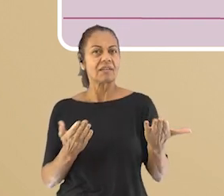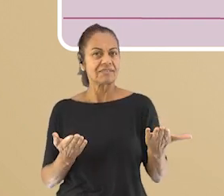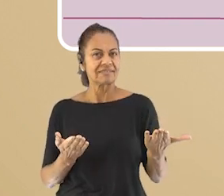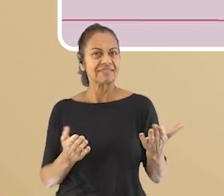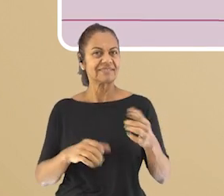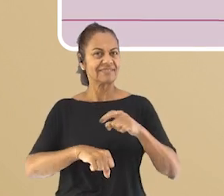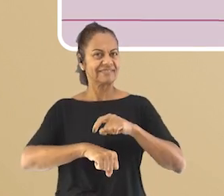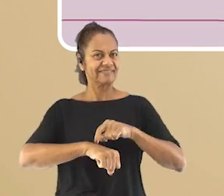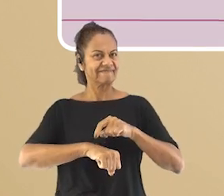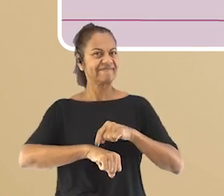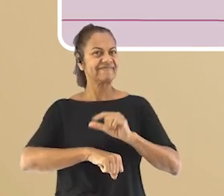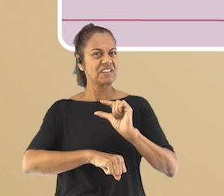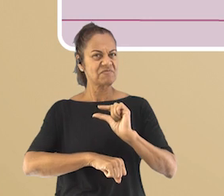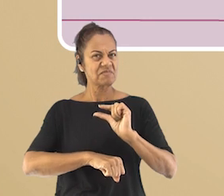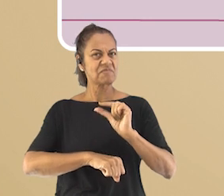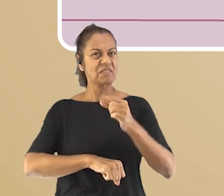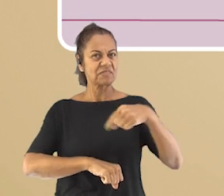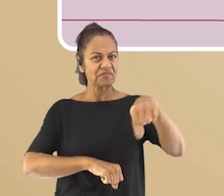responderem.